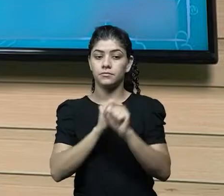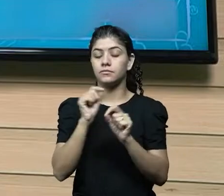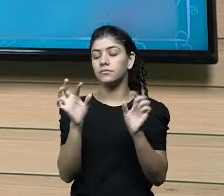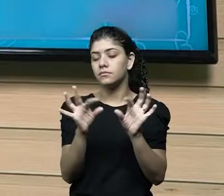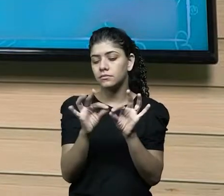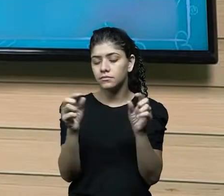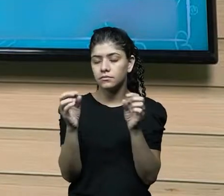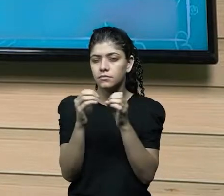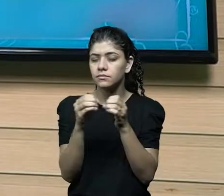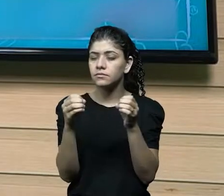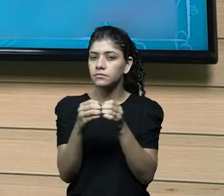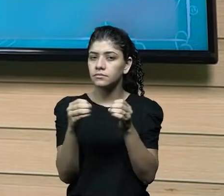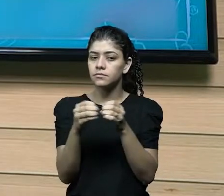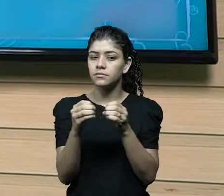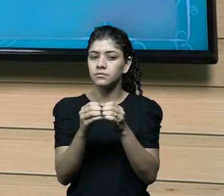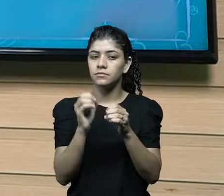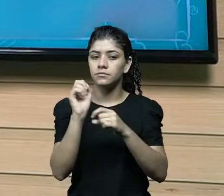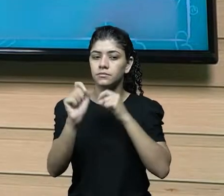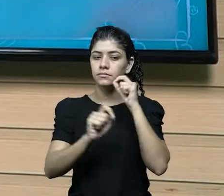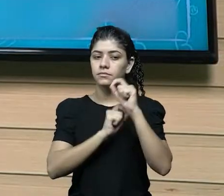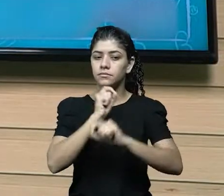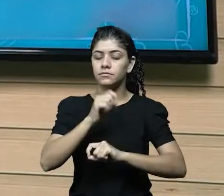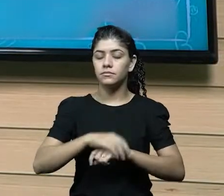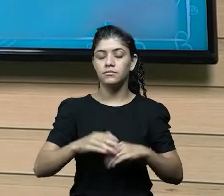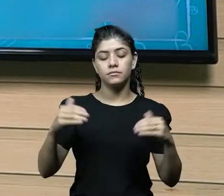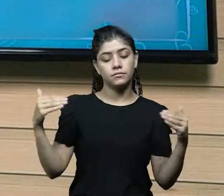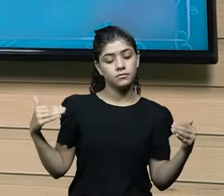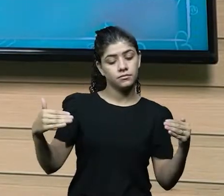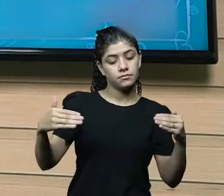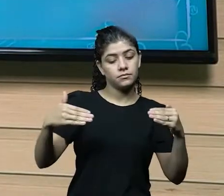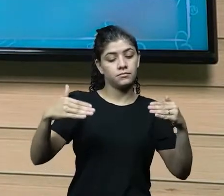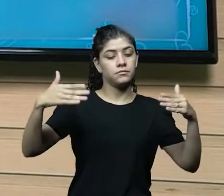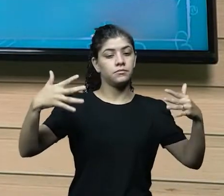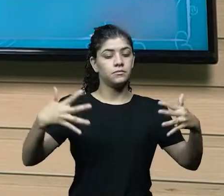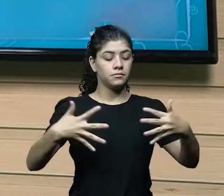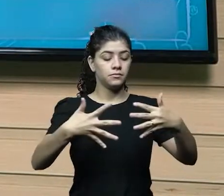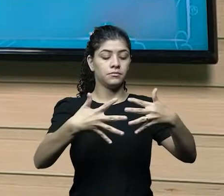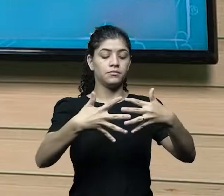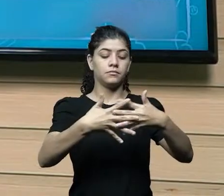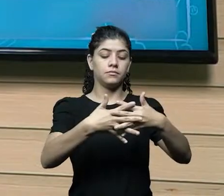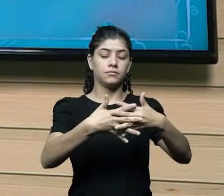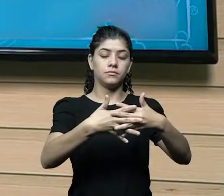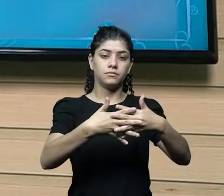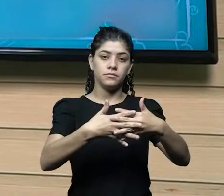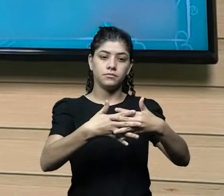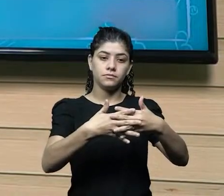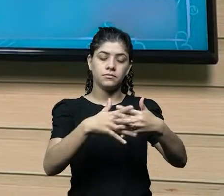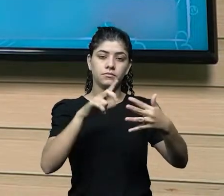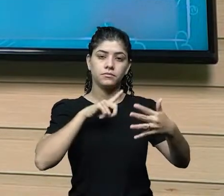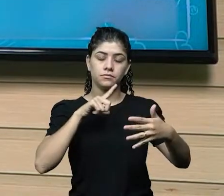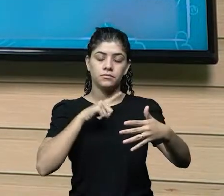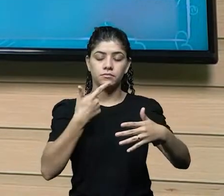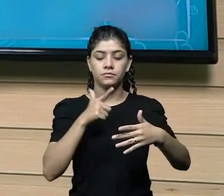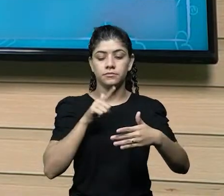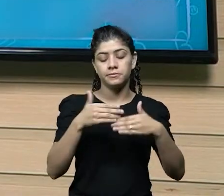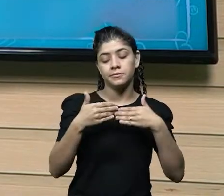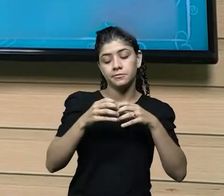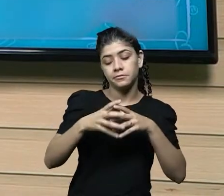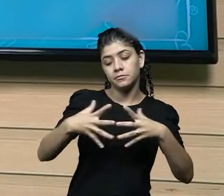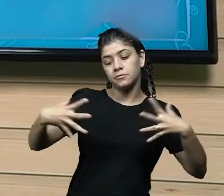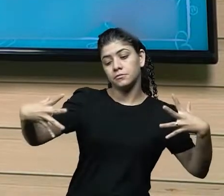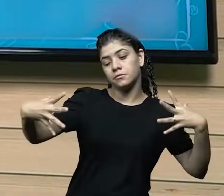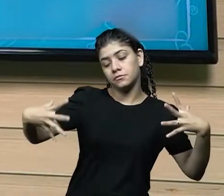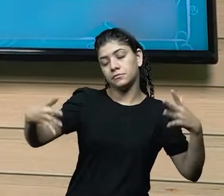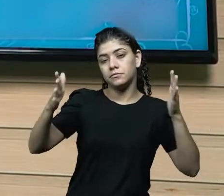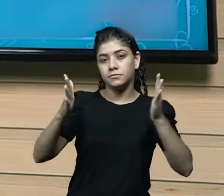bem próximas, tá? Para que na hora de encaixar os móveis não haja muito espaço, ou seja,